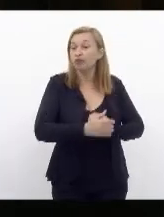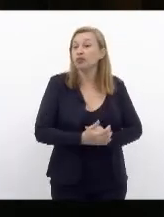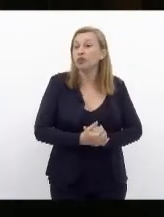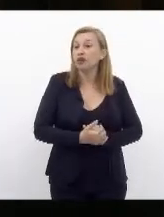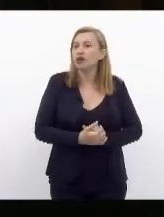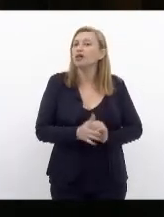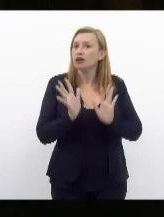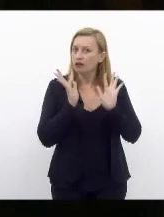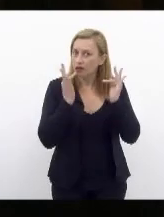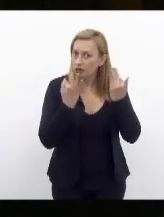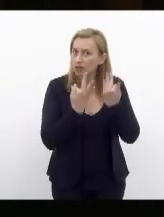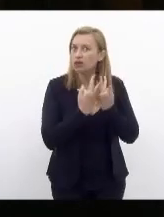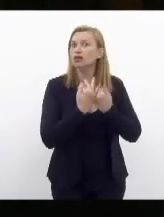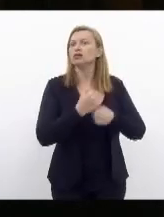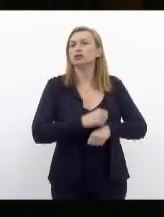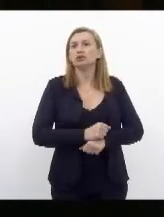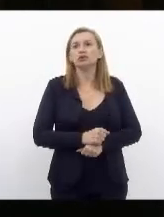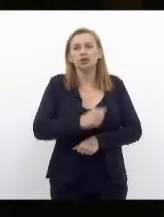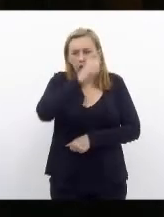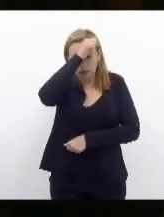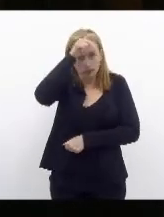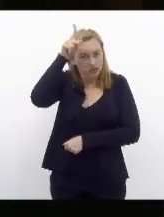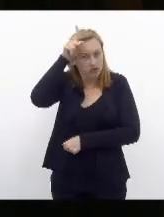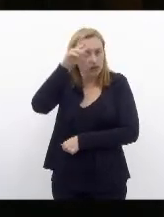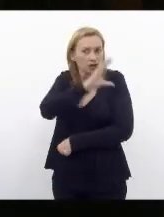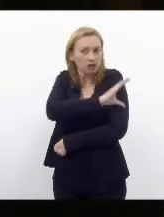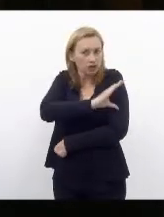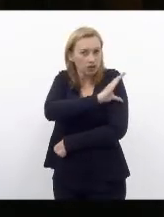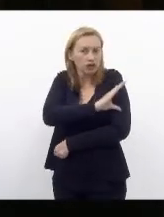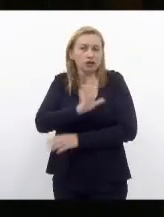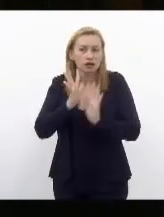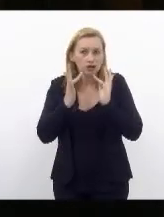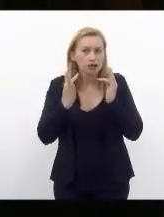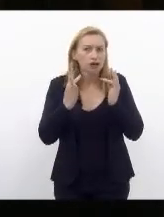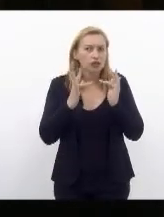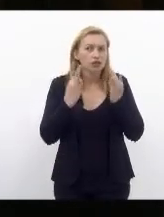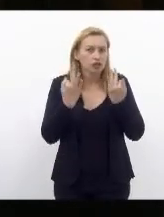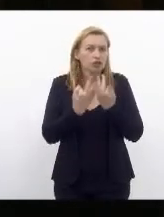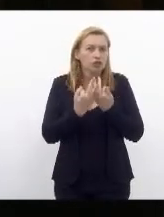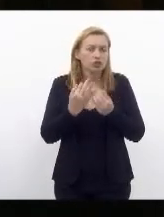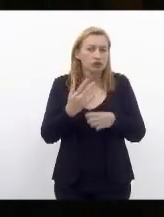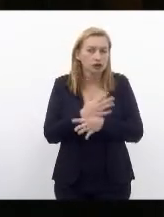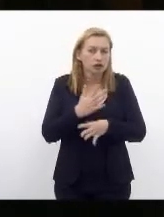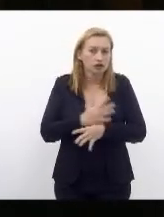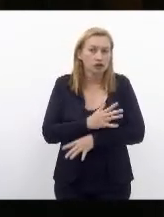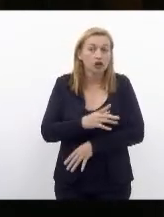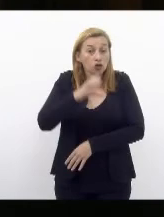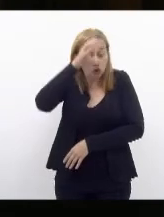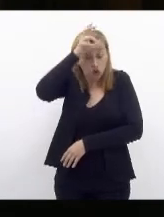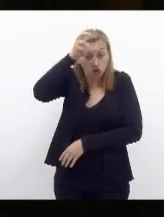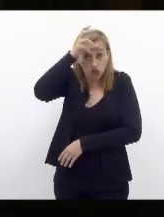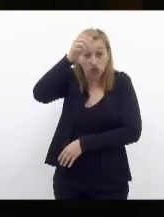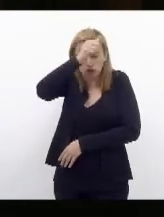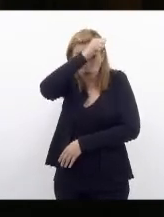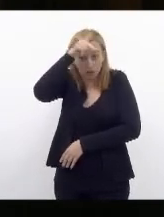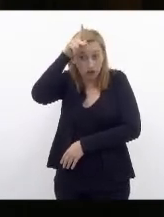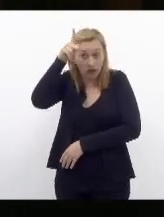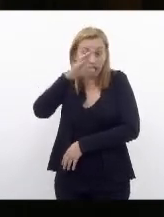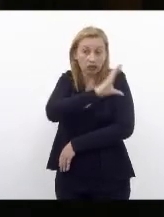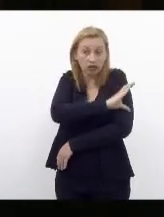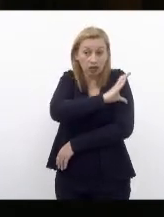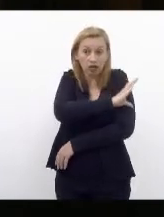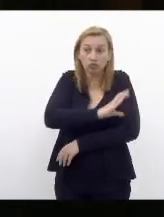inclusive da família do prefeito da cidade de Campos, um tio do prefeito da cidade de